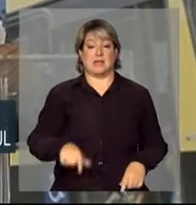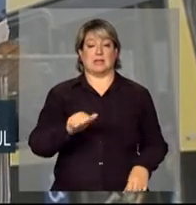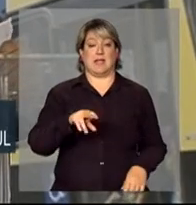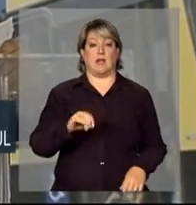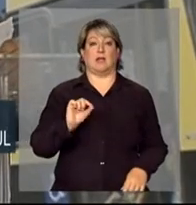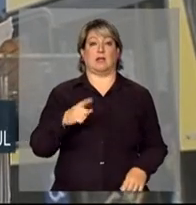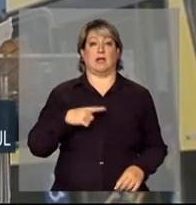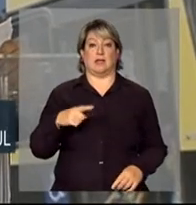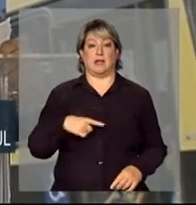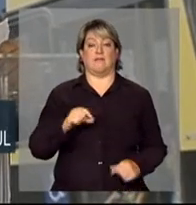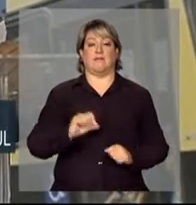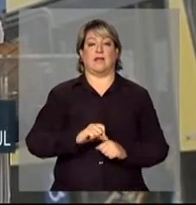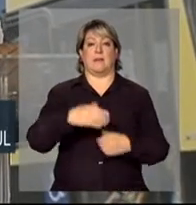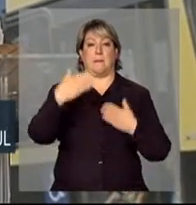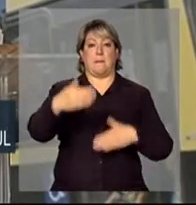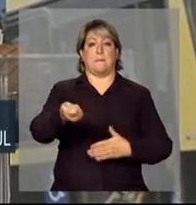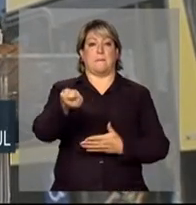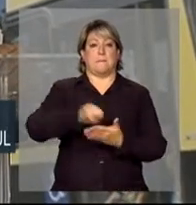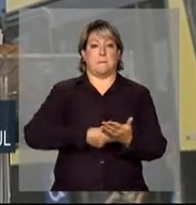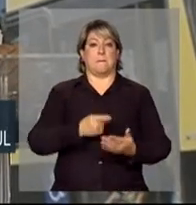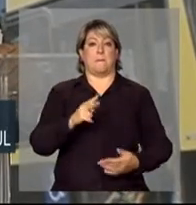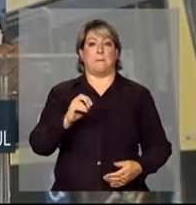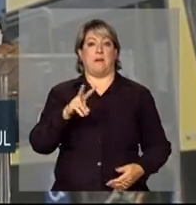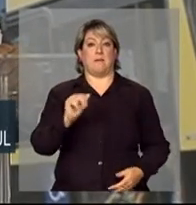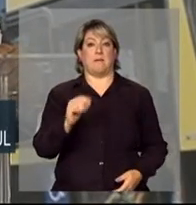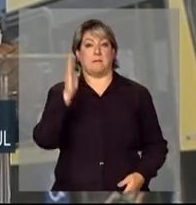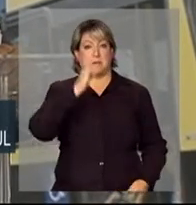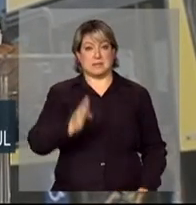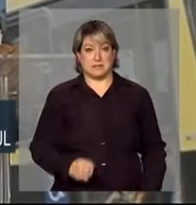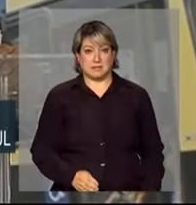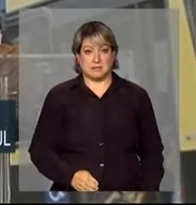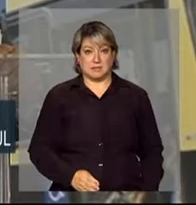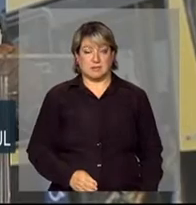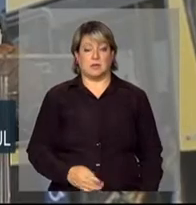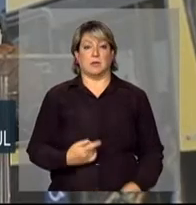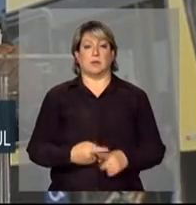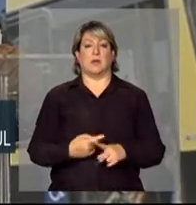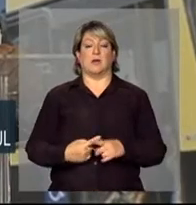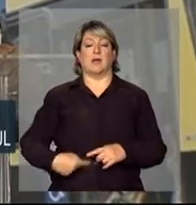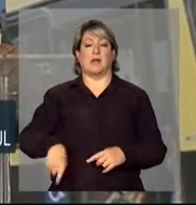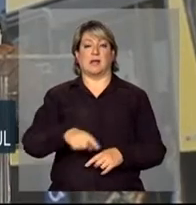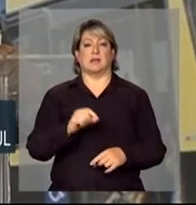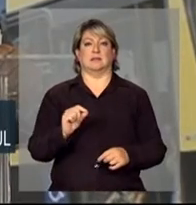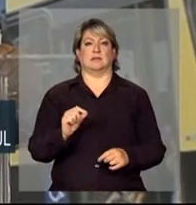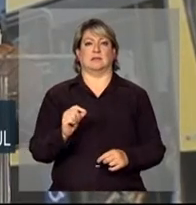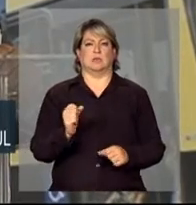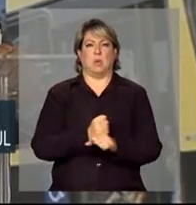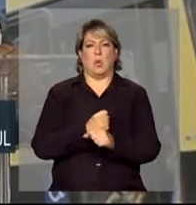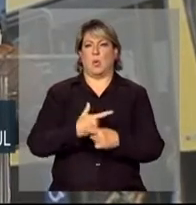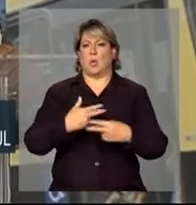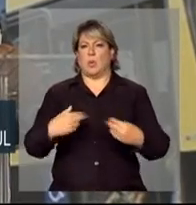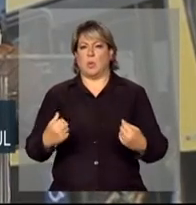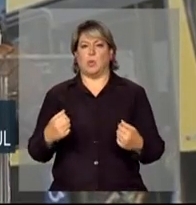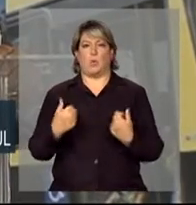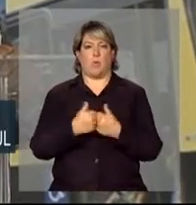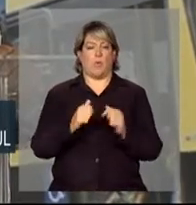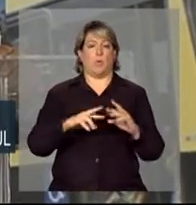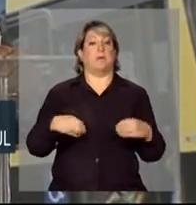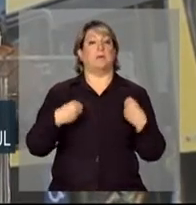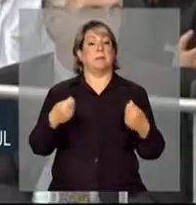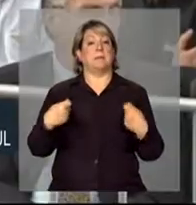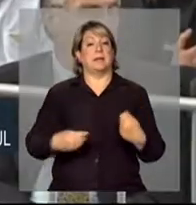da Prova Brasil. E, além dessa infraestrutura, das condições todas, nós precisamos garantir que as crianças